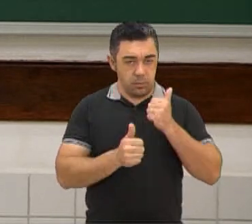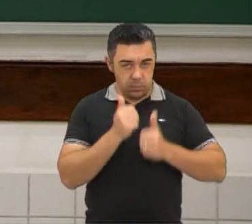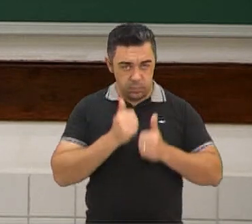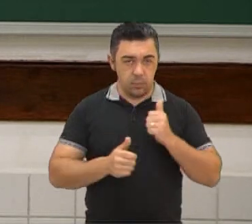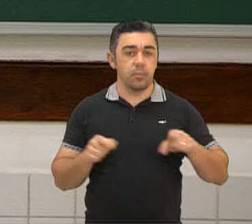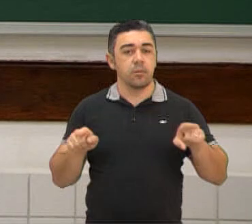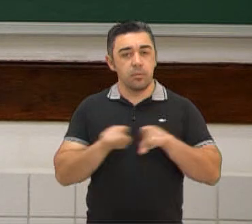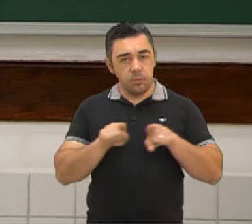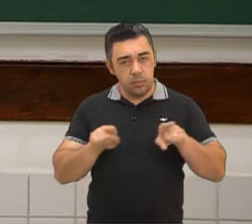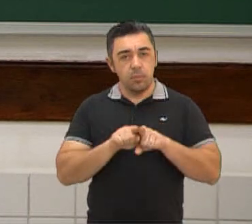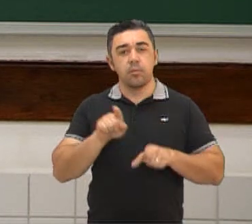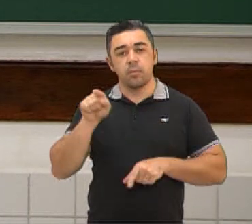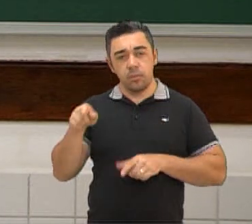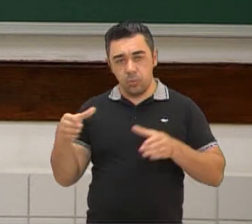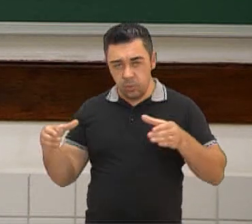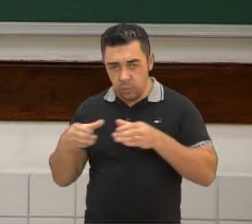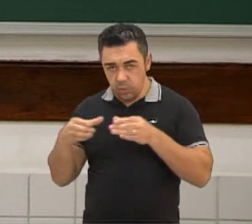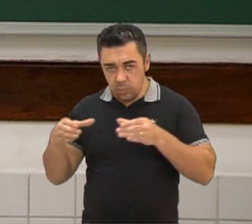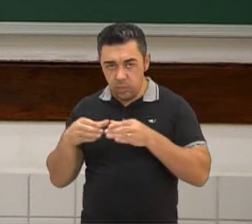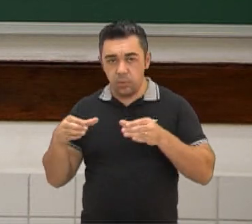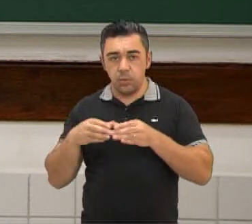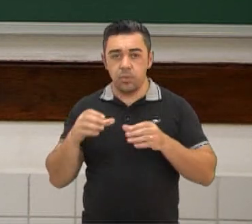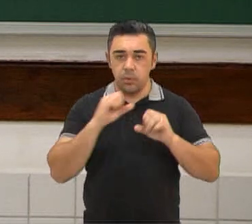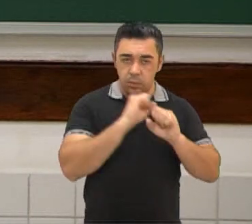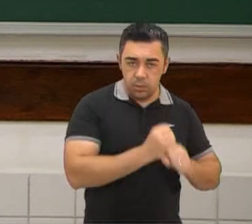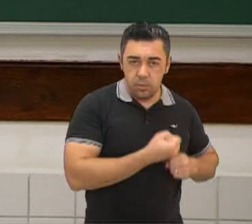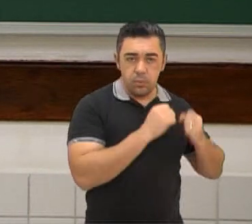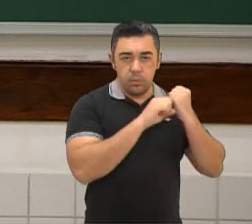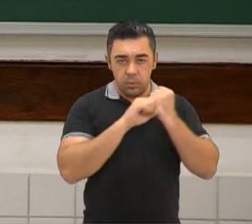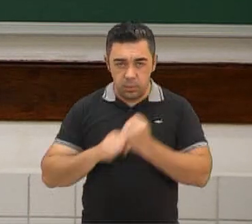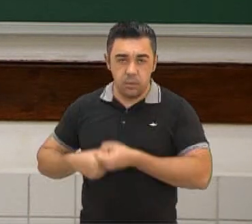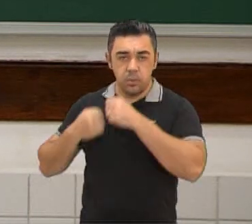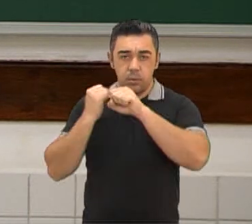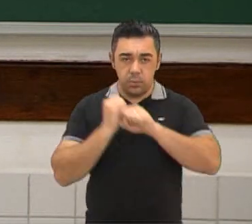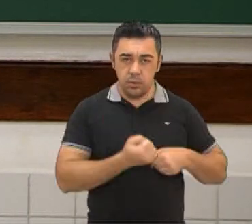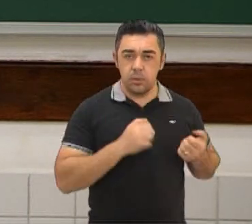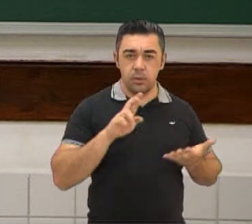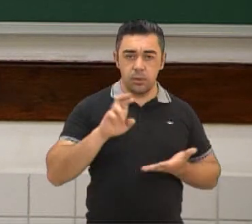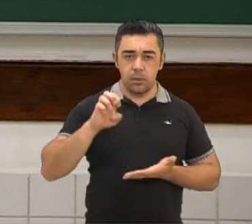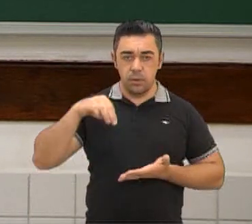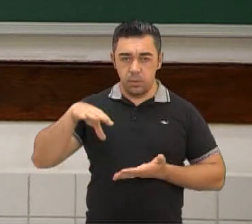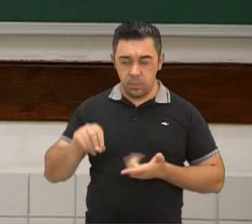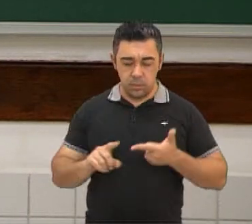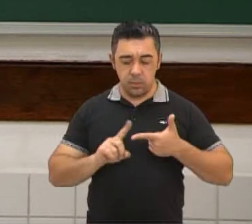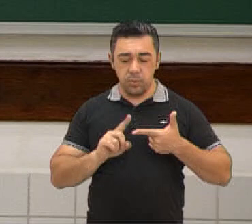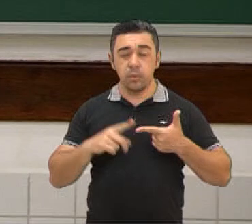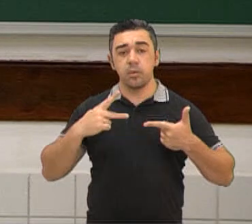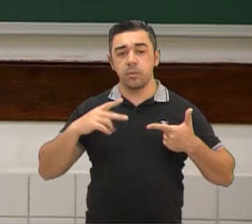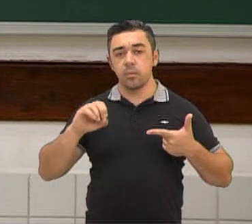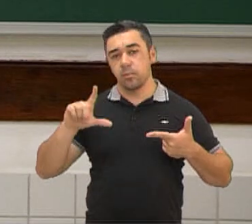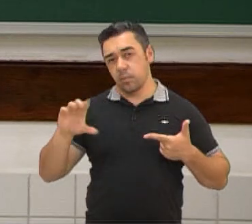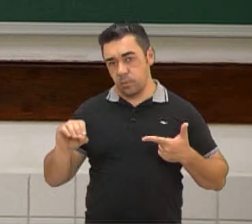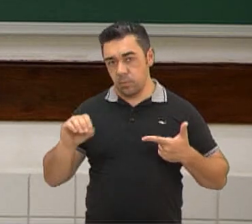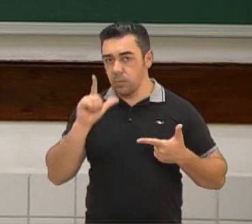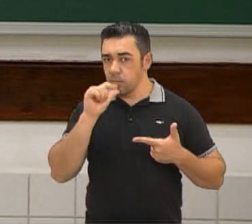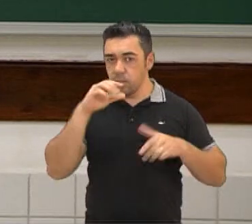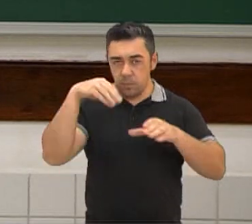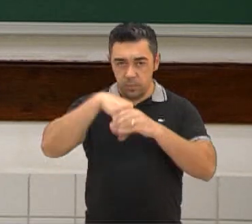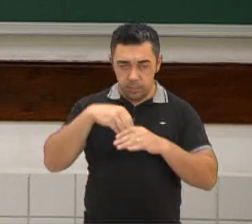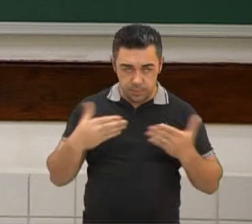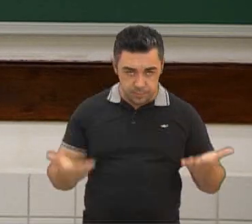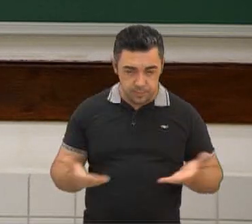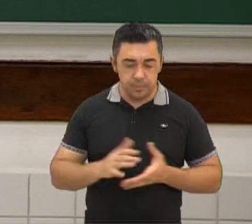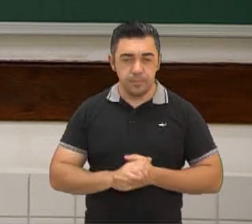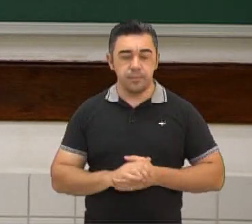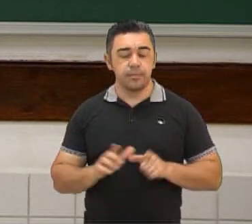boa no esporte do remo e depois também no esporte do polo aquático, nos esportes aquáticos, certo? E também